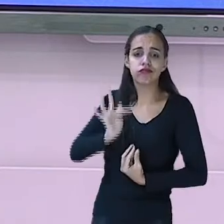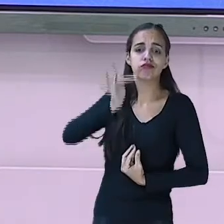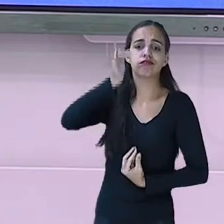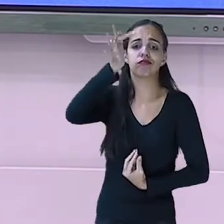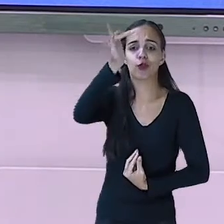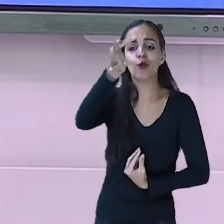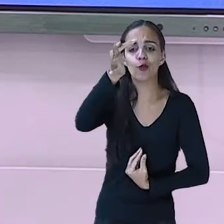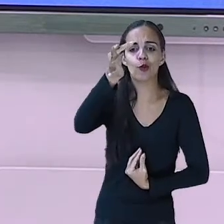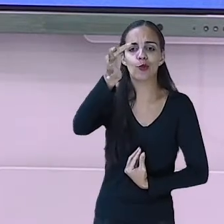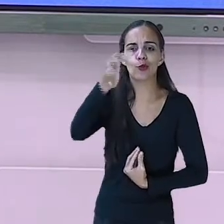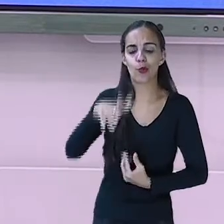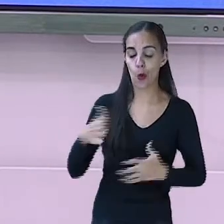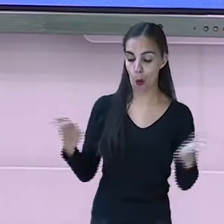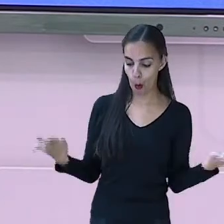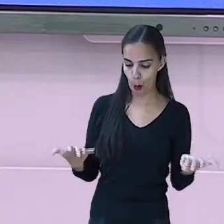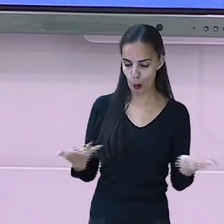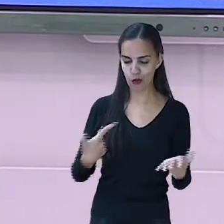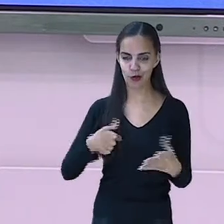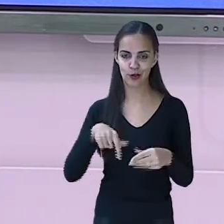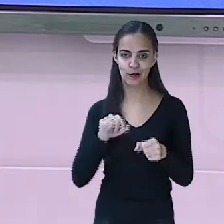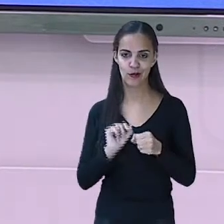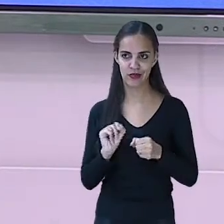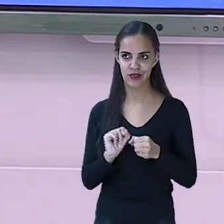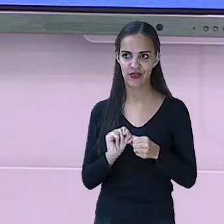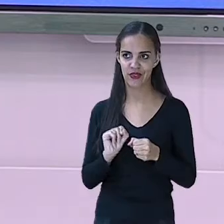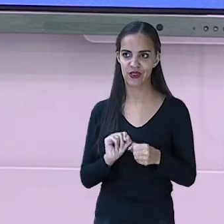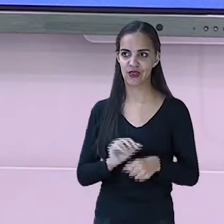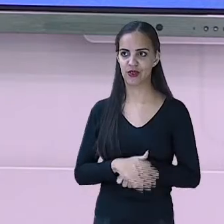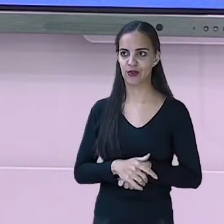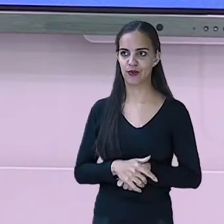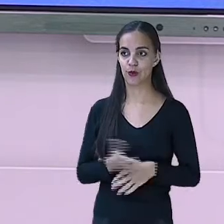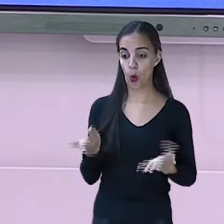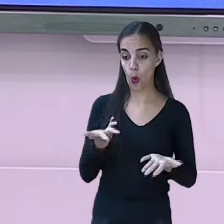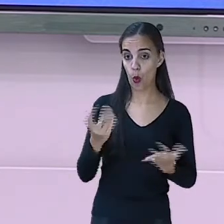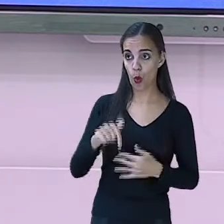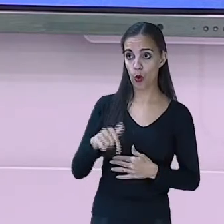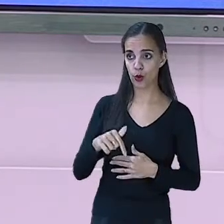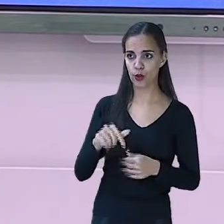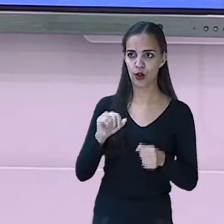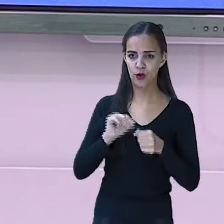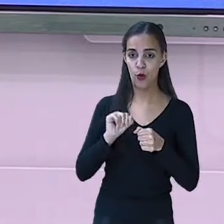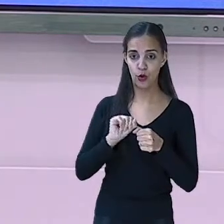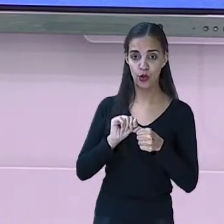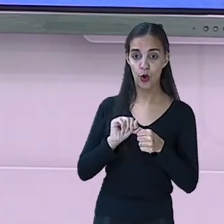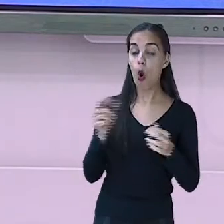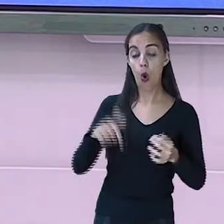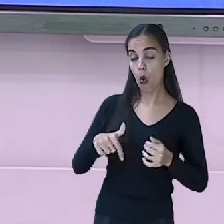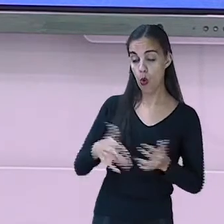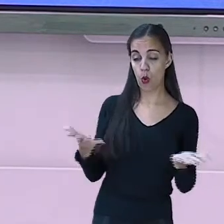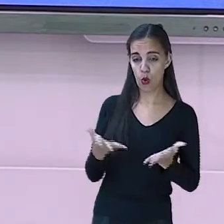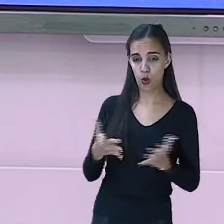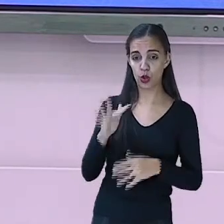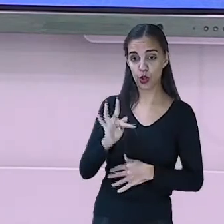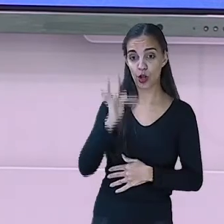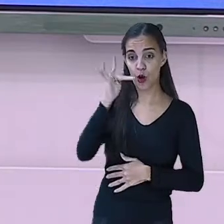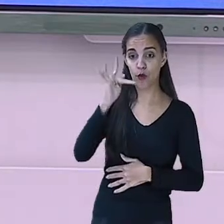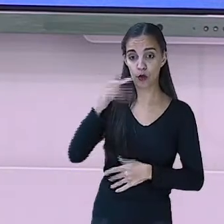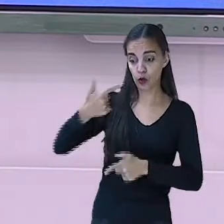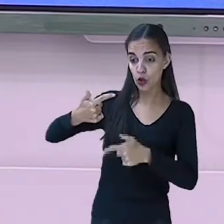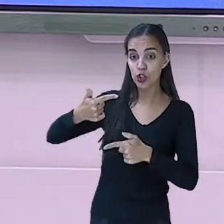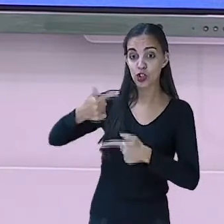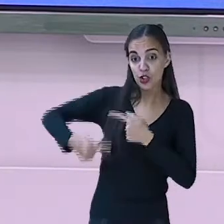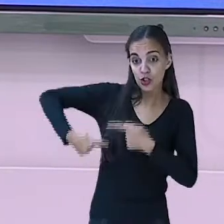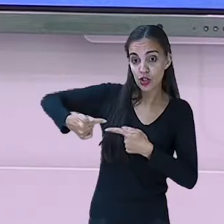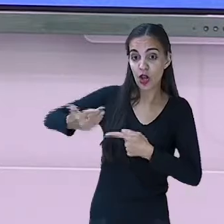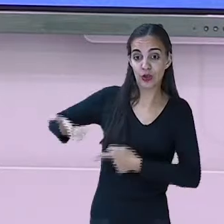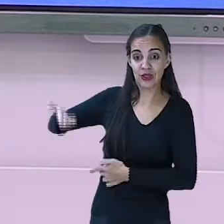estou fazendo hoje? Hoje é um futuro de gerações